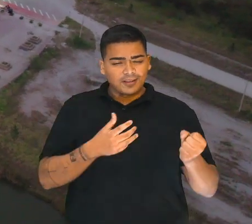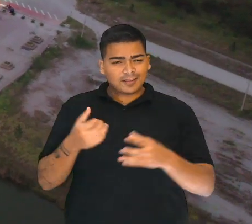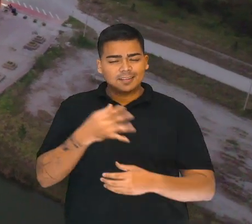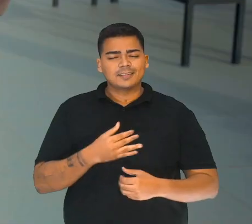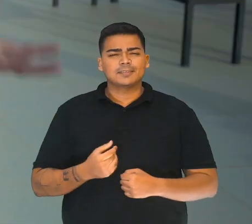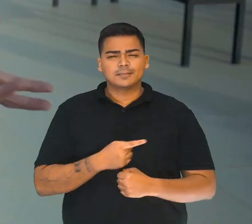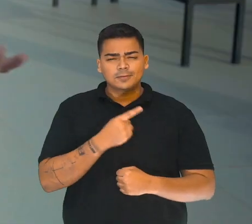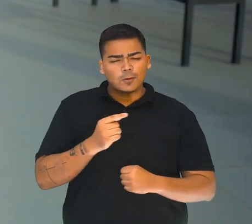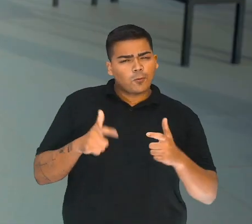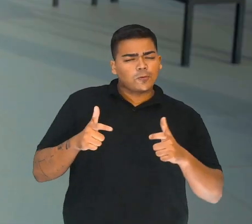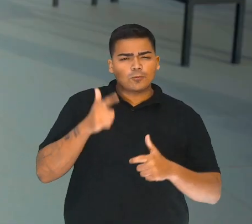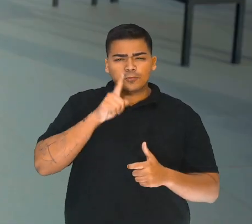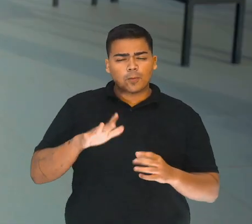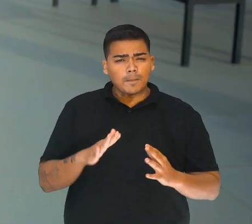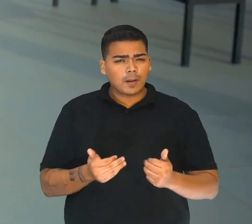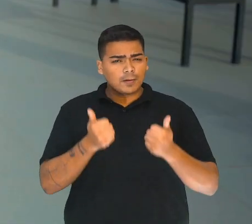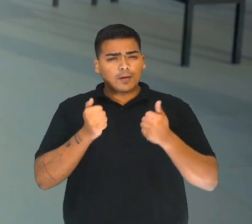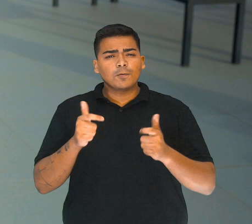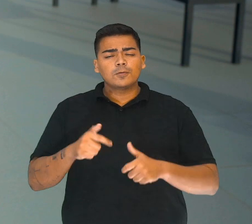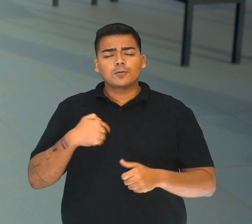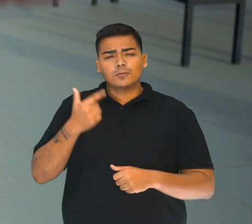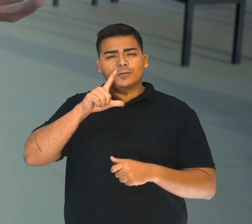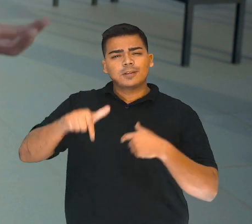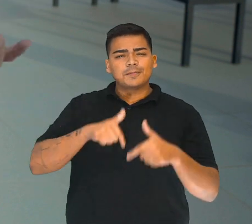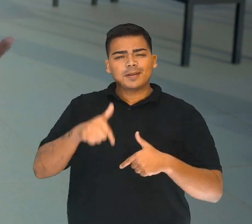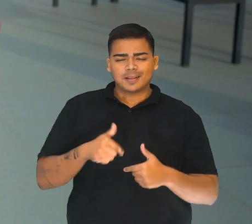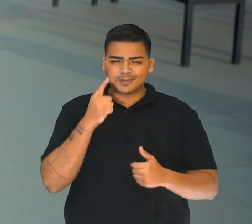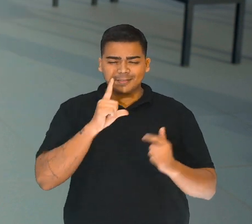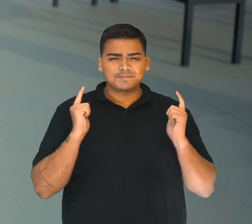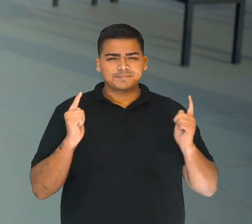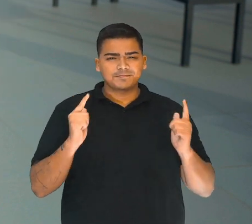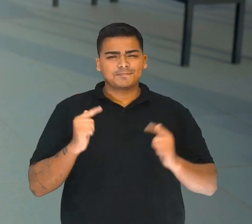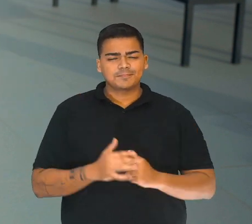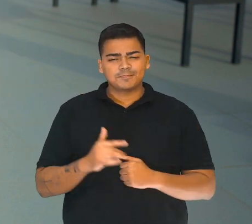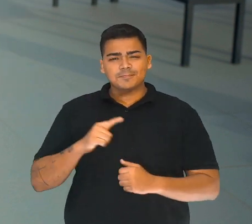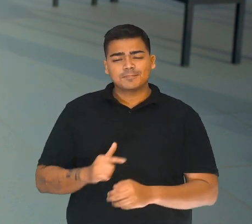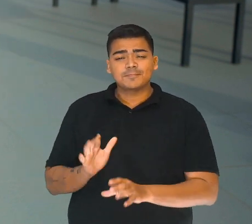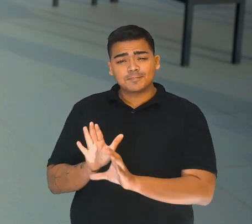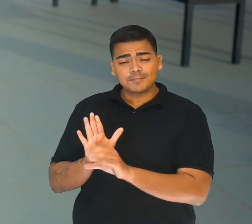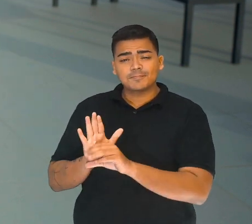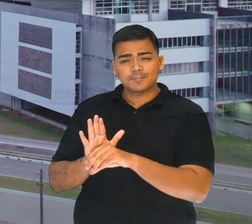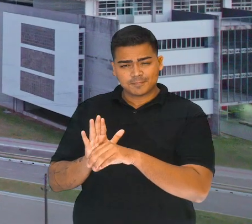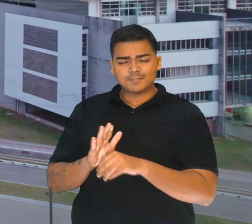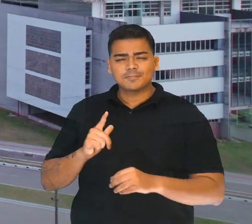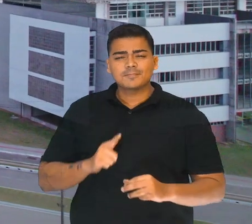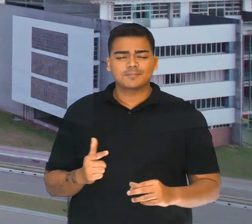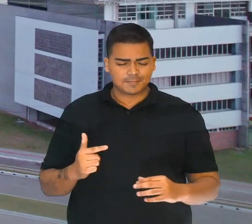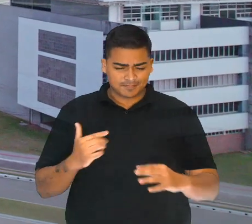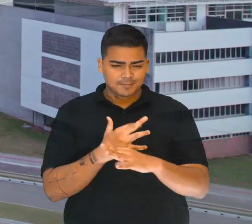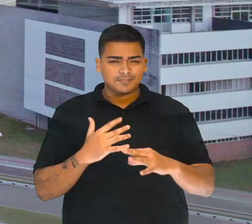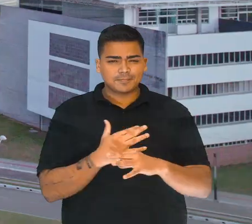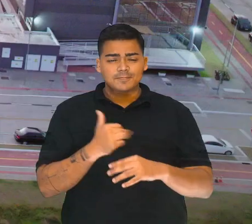ACAT, onde tu pode morar, tu pode trabalhar, tu pode se divertir, naquele conceito de